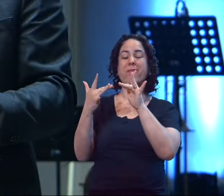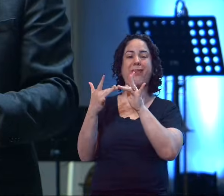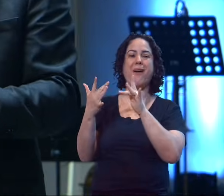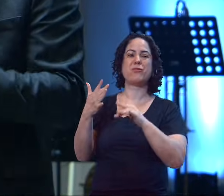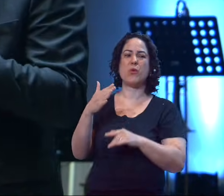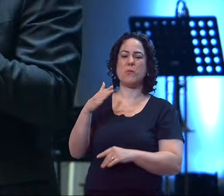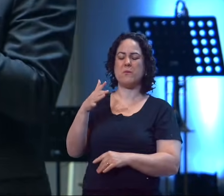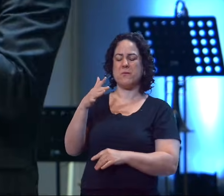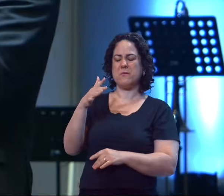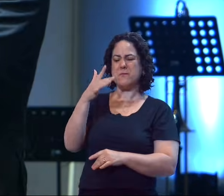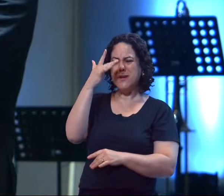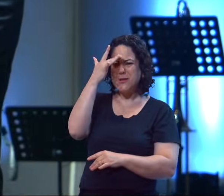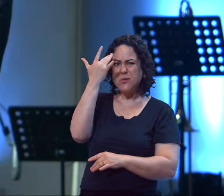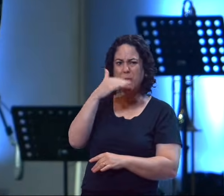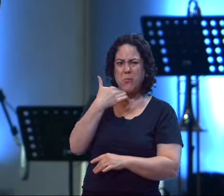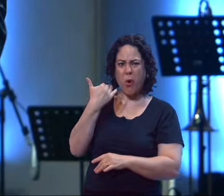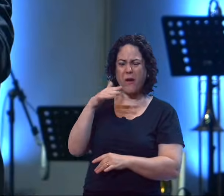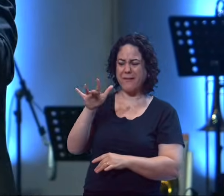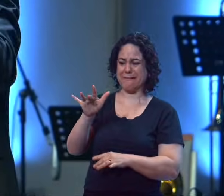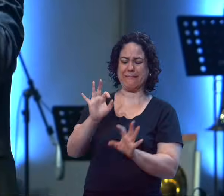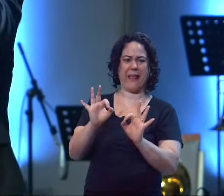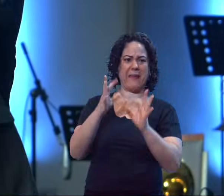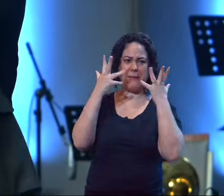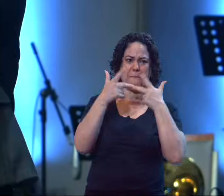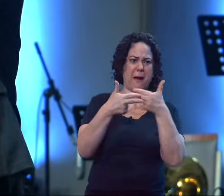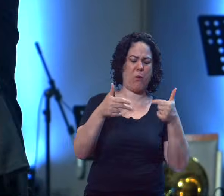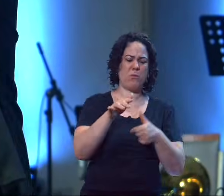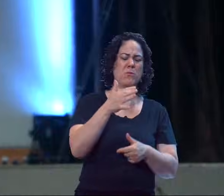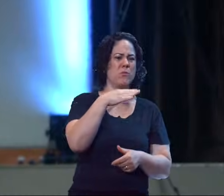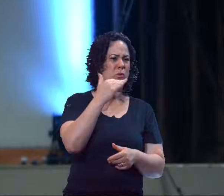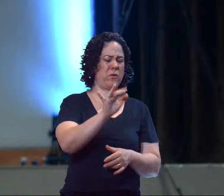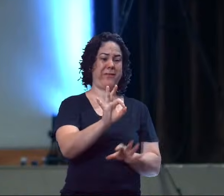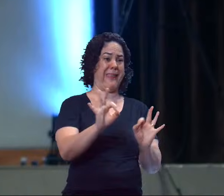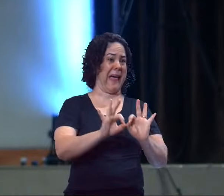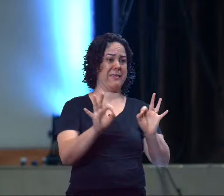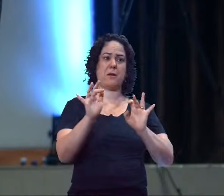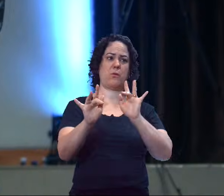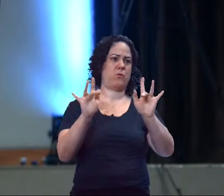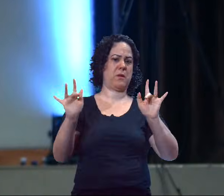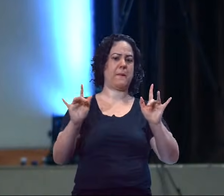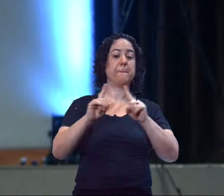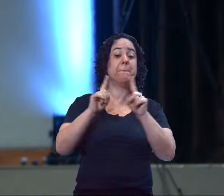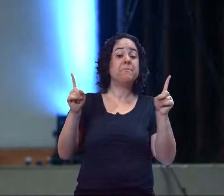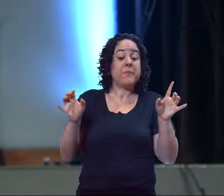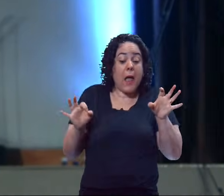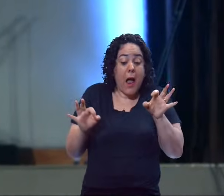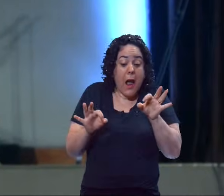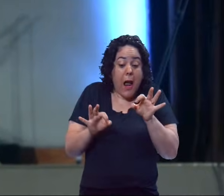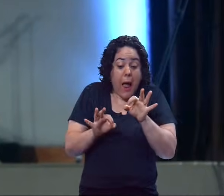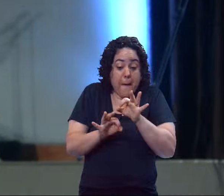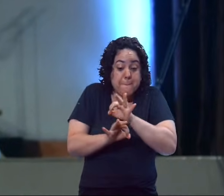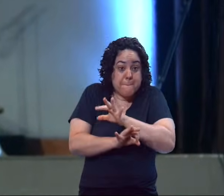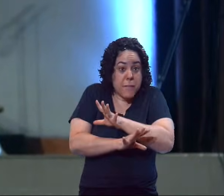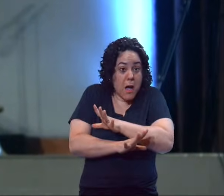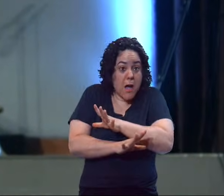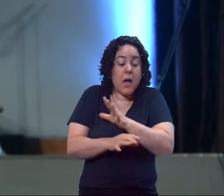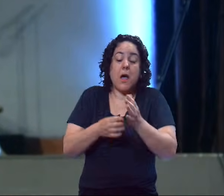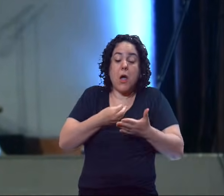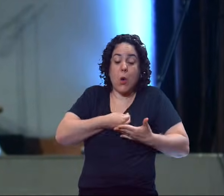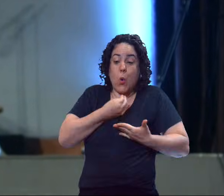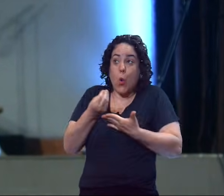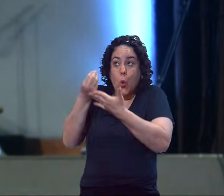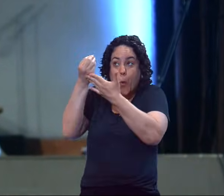mortos. Mas quando terminasse o período da consagração, ele voltava ao